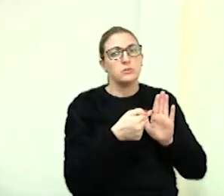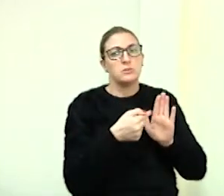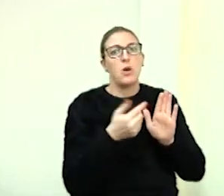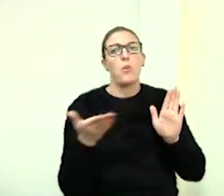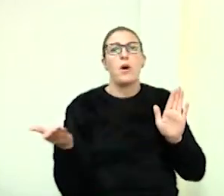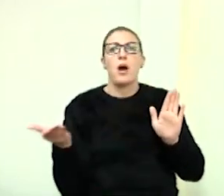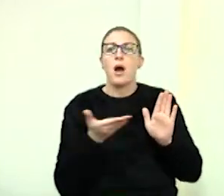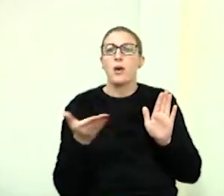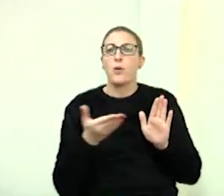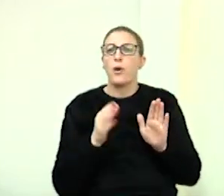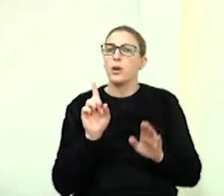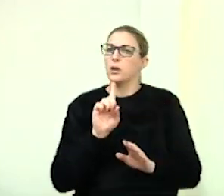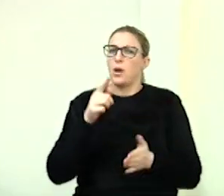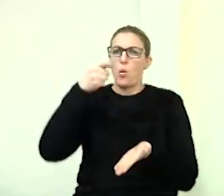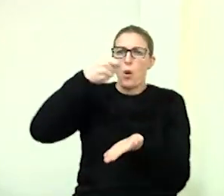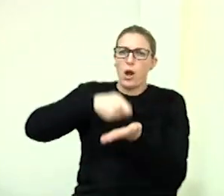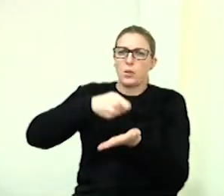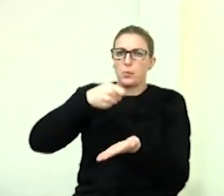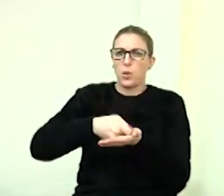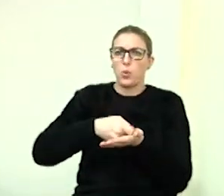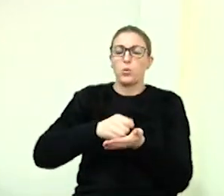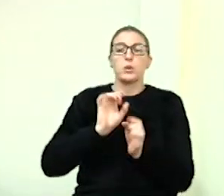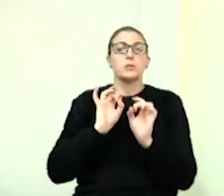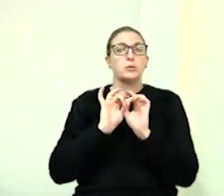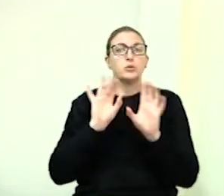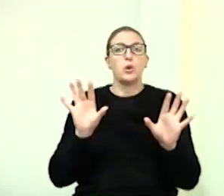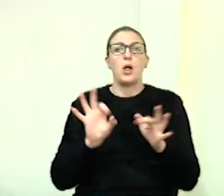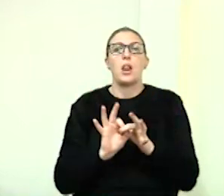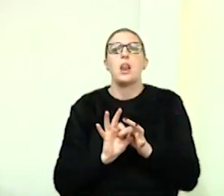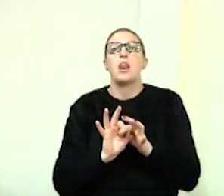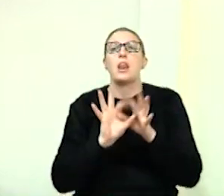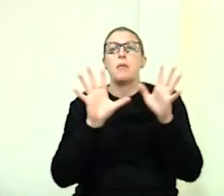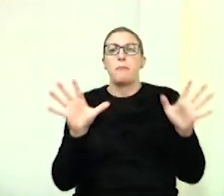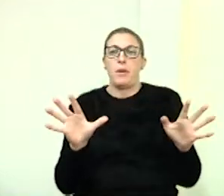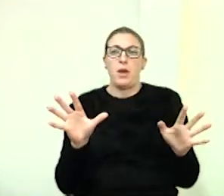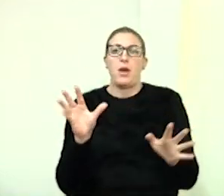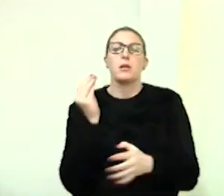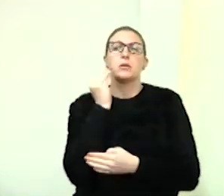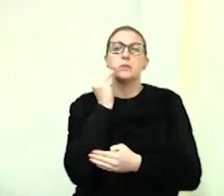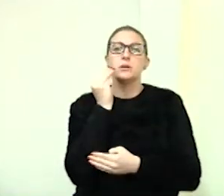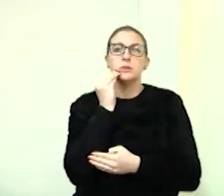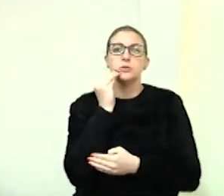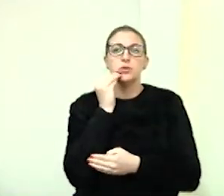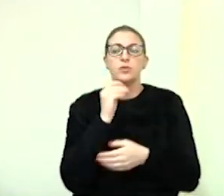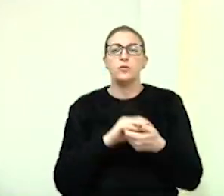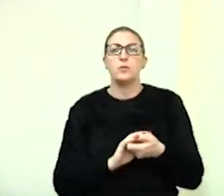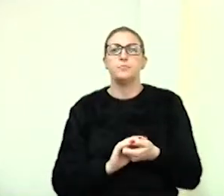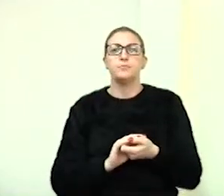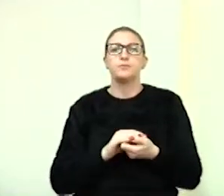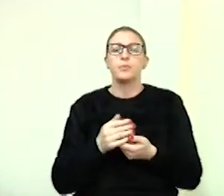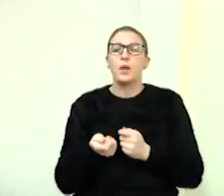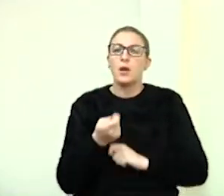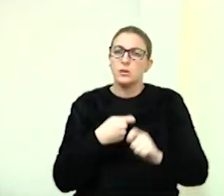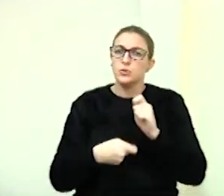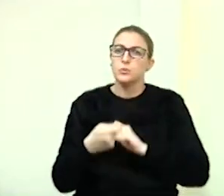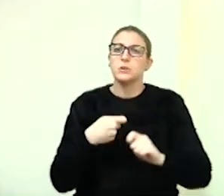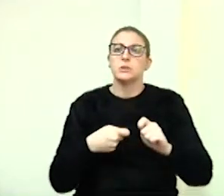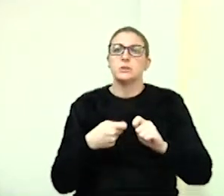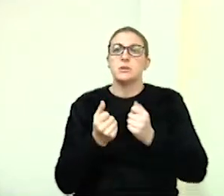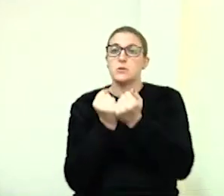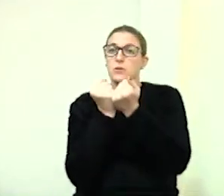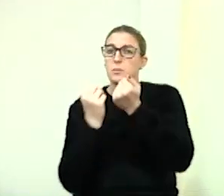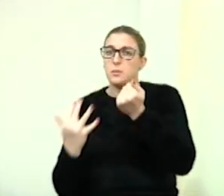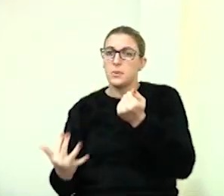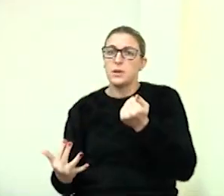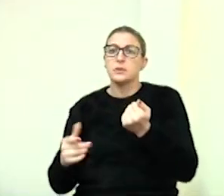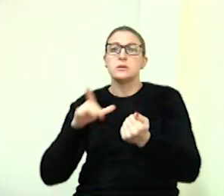libera na busca. Enquanto o processo administrativo da mesa, a mesa tem esse tempo.